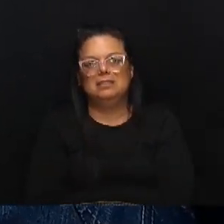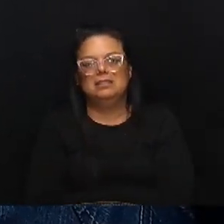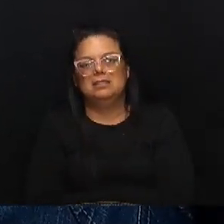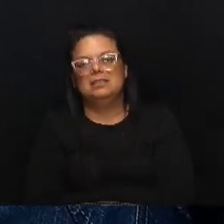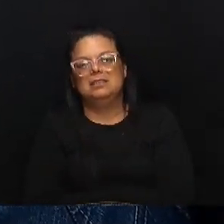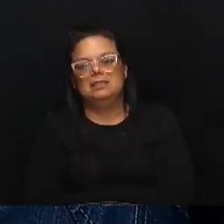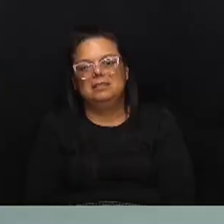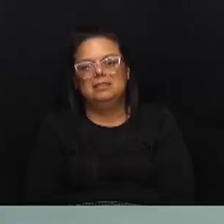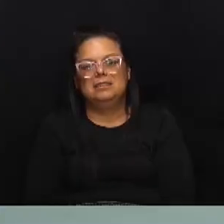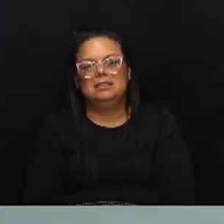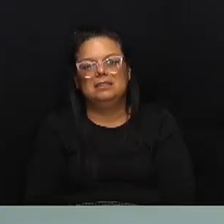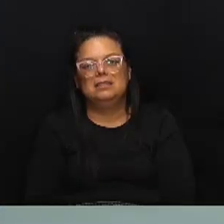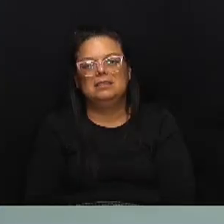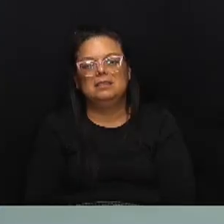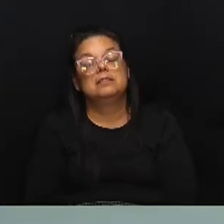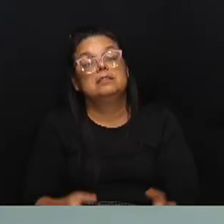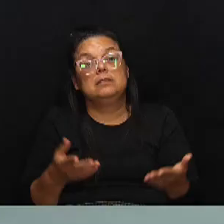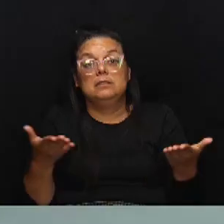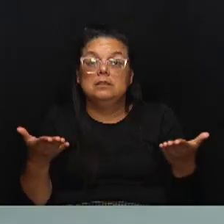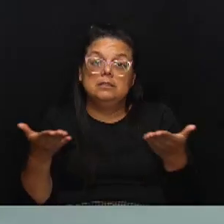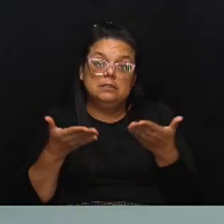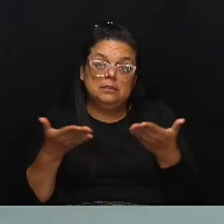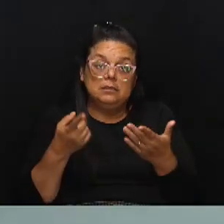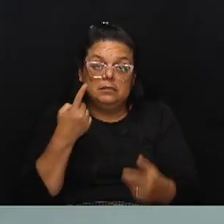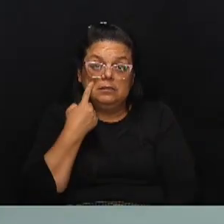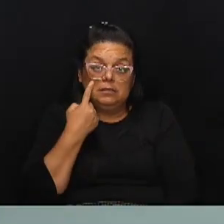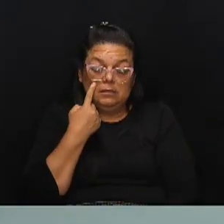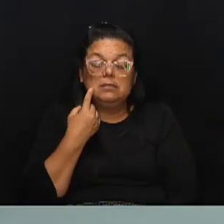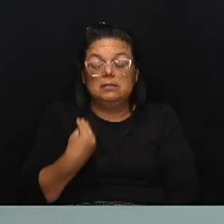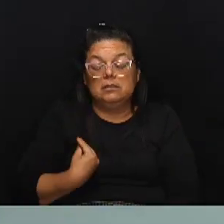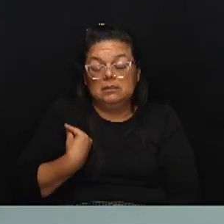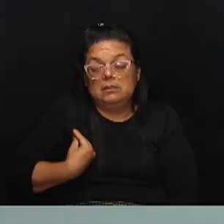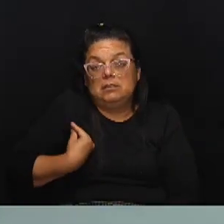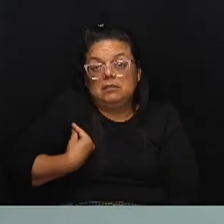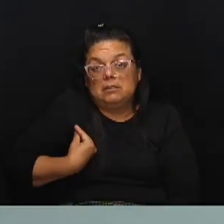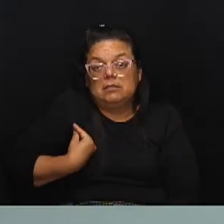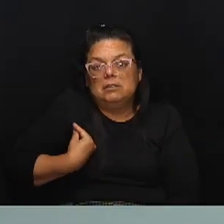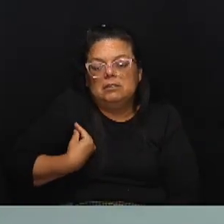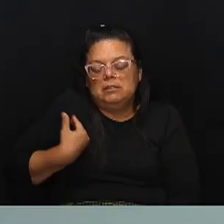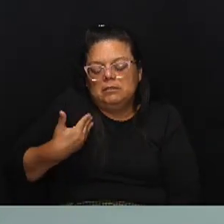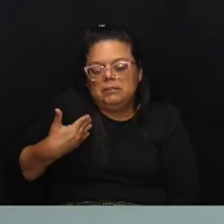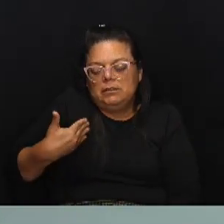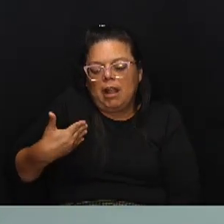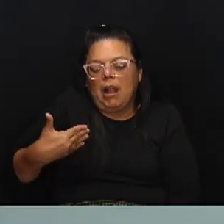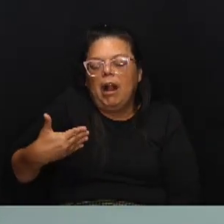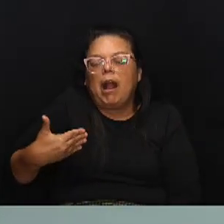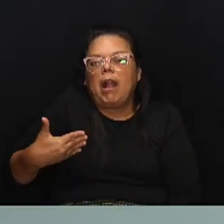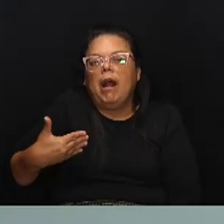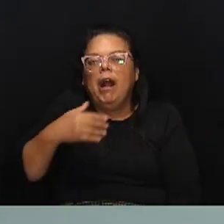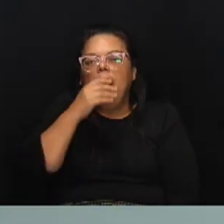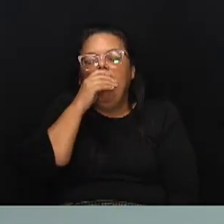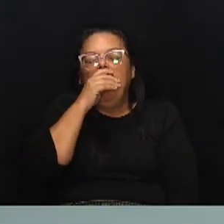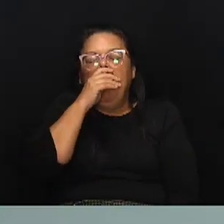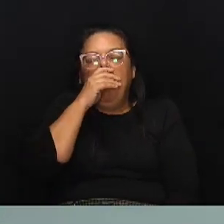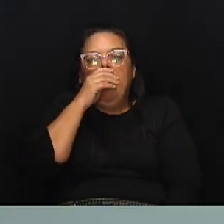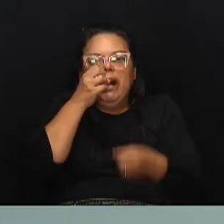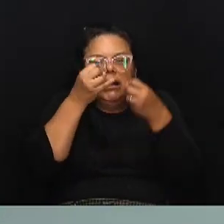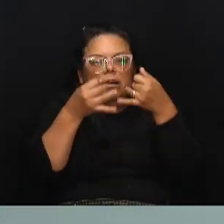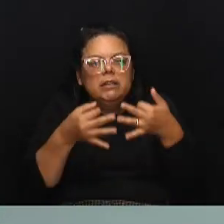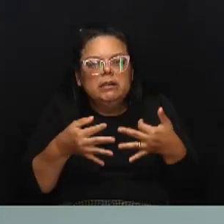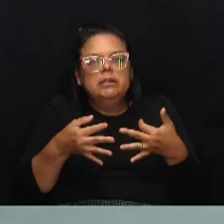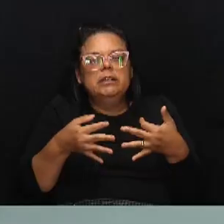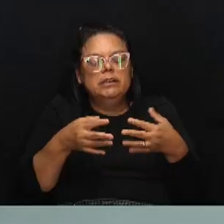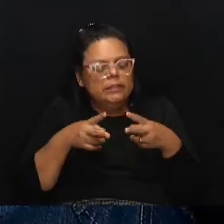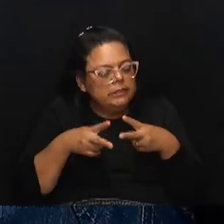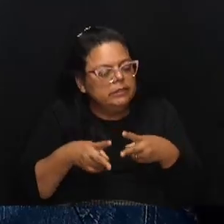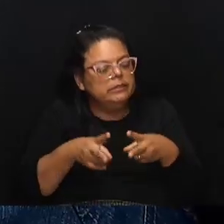esses cargos. Embora hoje a gente viva um momento em que isso é cada vez mais falado, em que cada vez